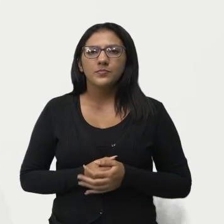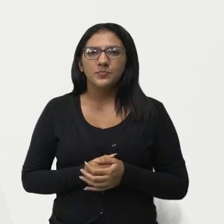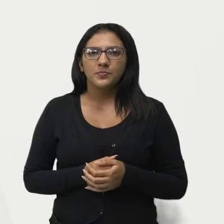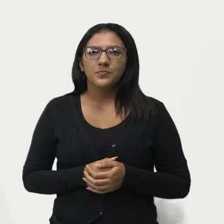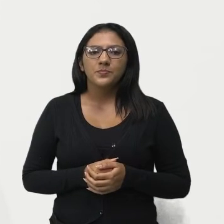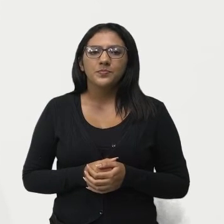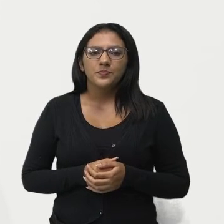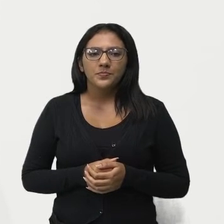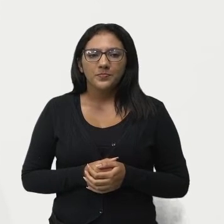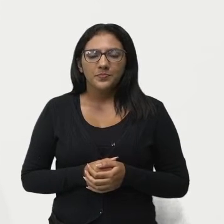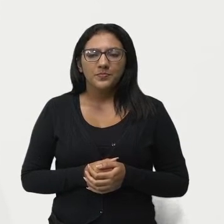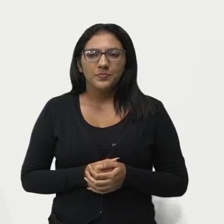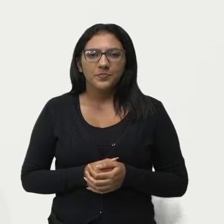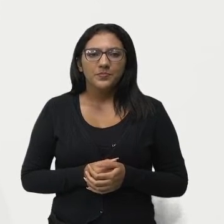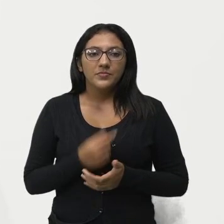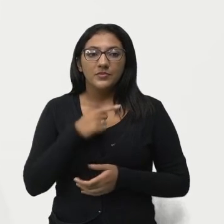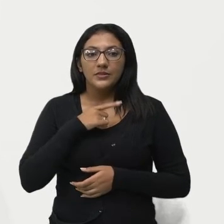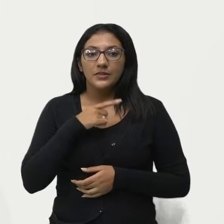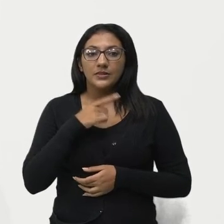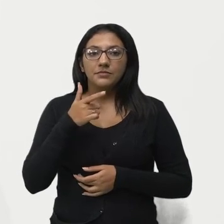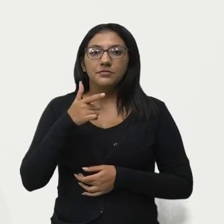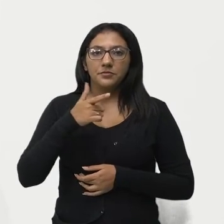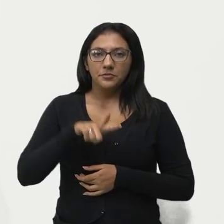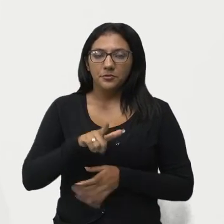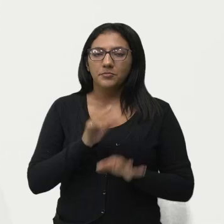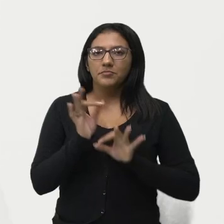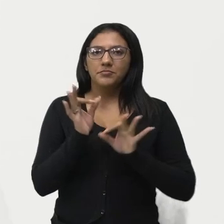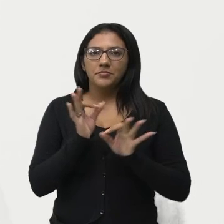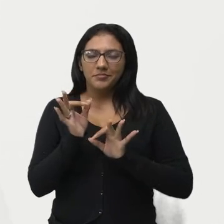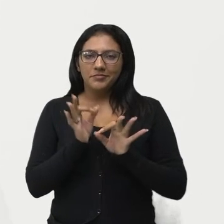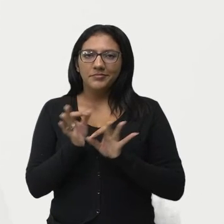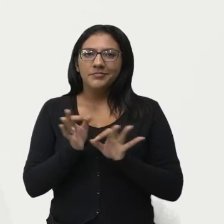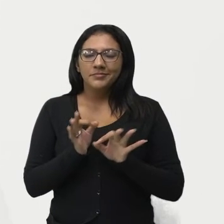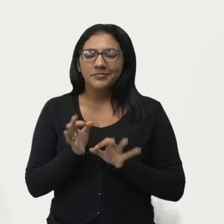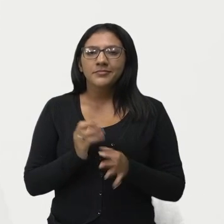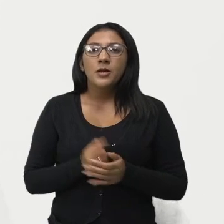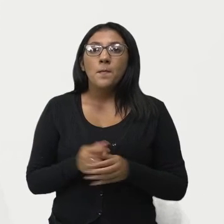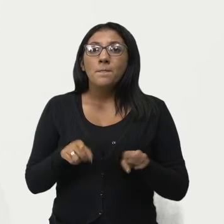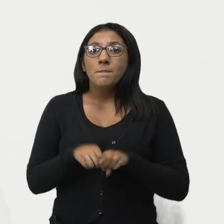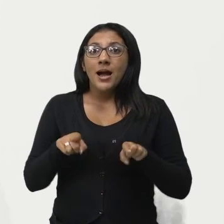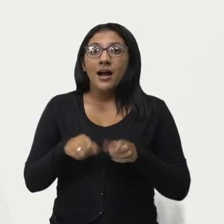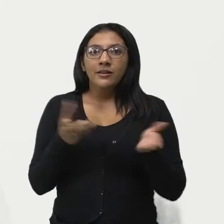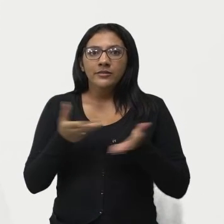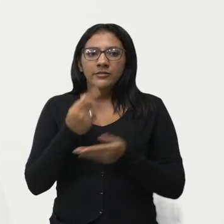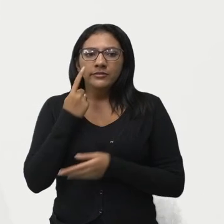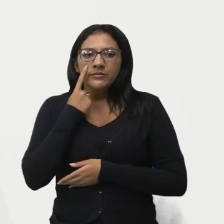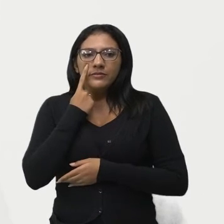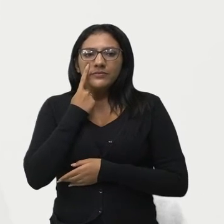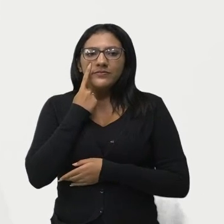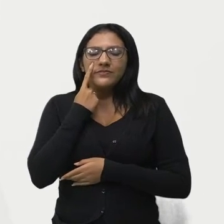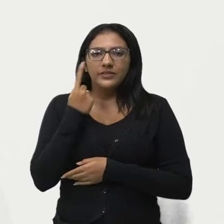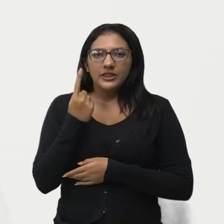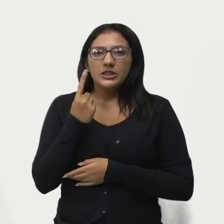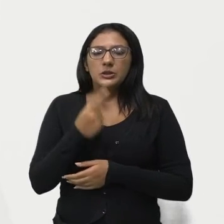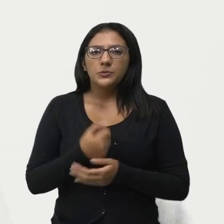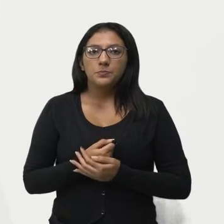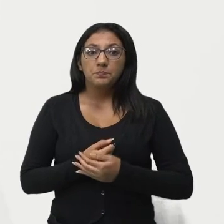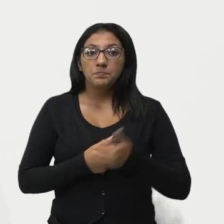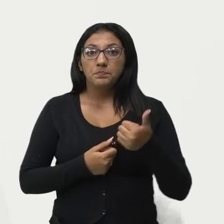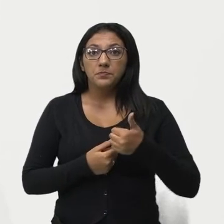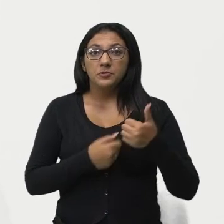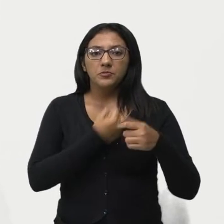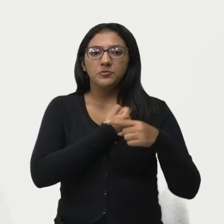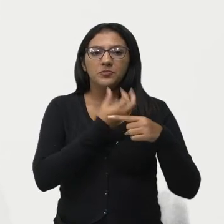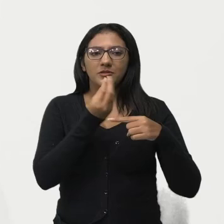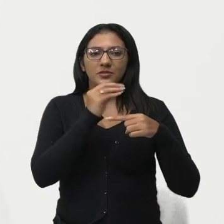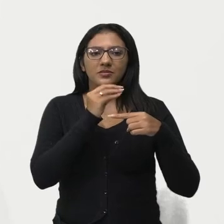temos, de novo, a nossa proporção, né? O que acontece é o seguinte, que o denominador da primeira razão